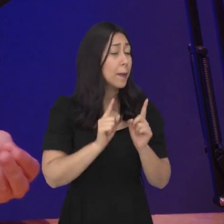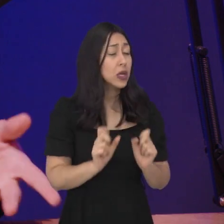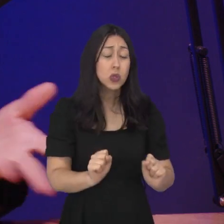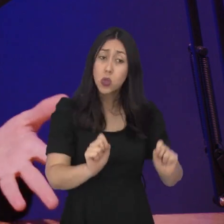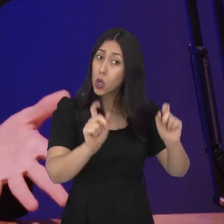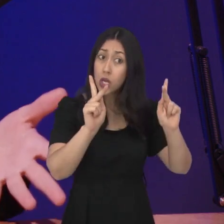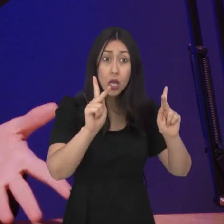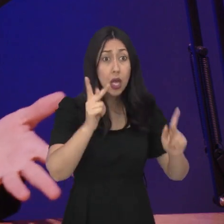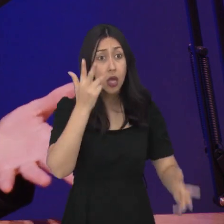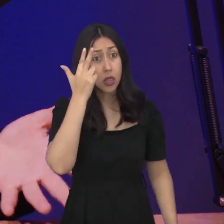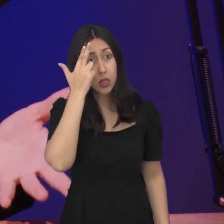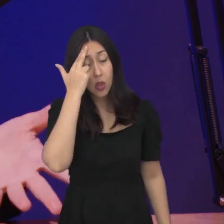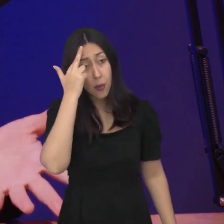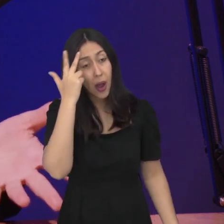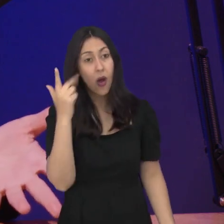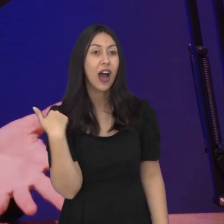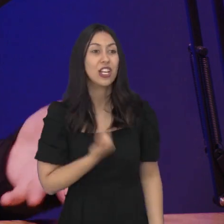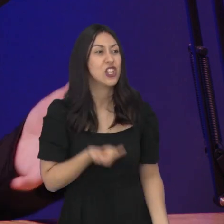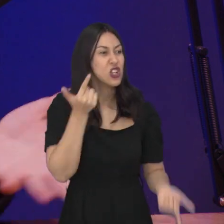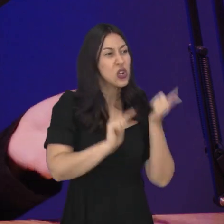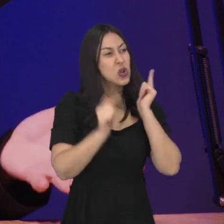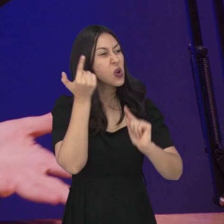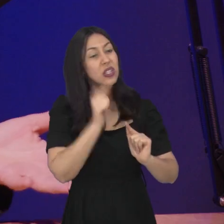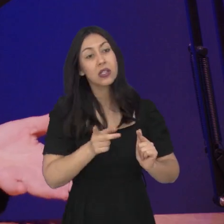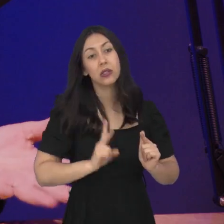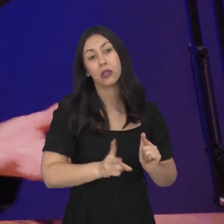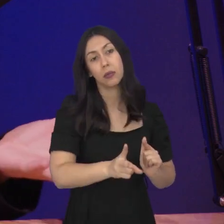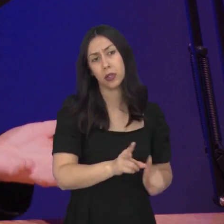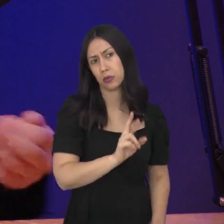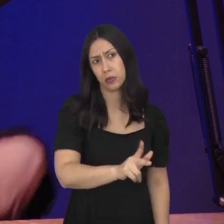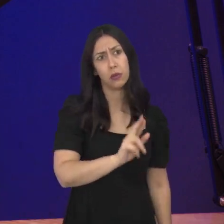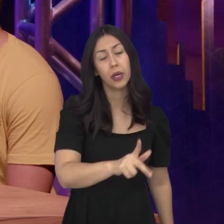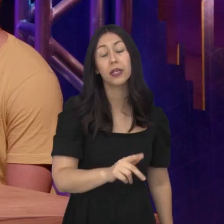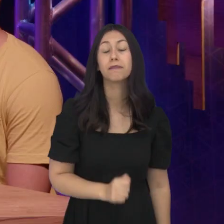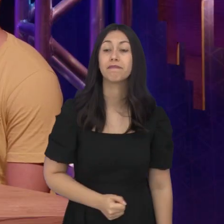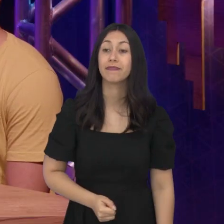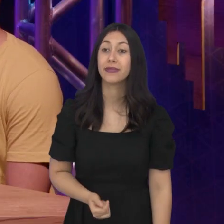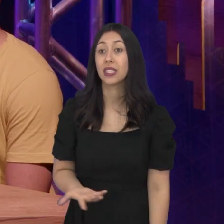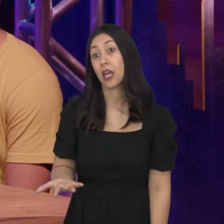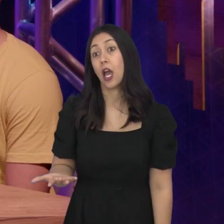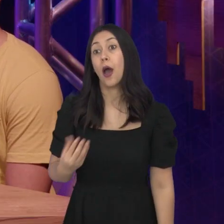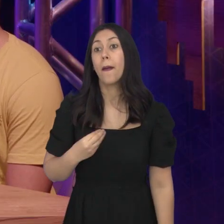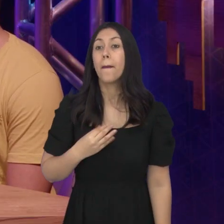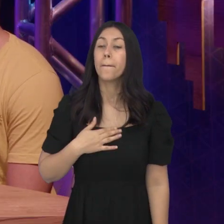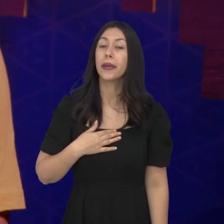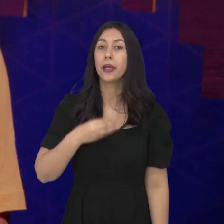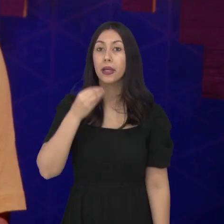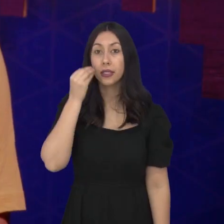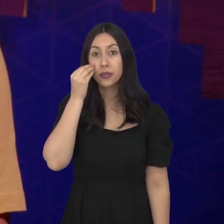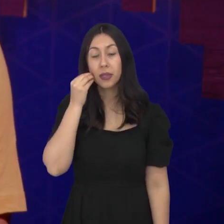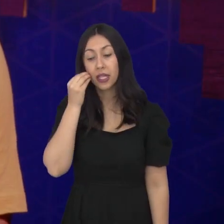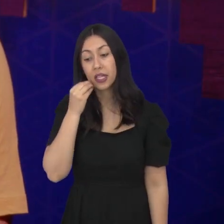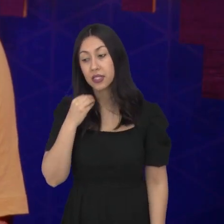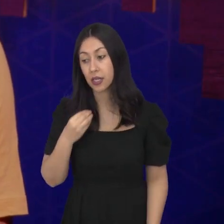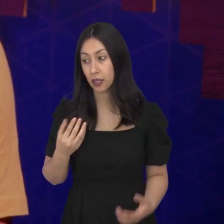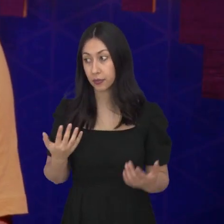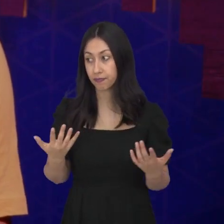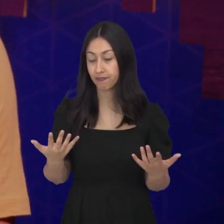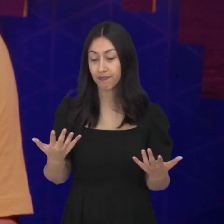gente quer e tá tudo bem, faz parte da vida. A gente não vai conseguir tudo sempre. Tipo, a minha experiência com o